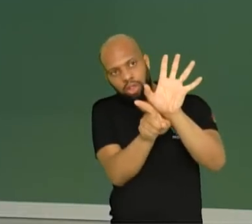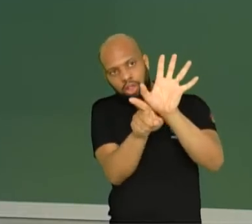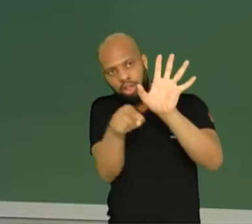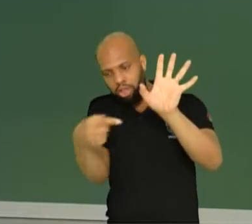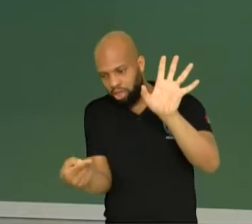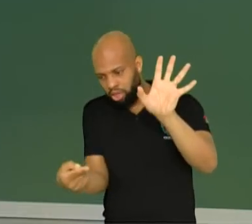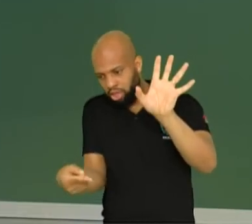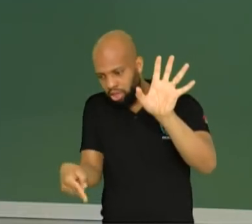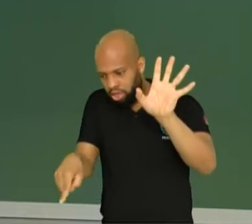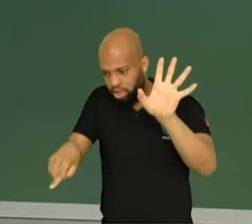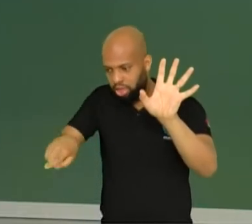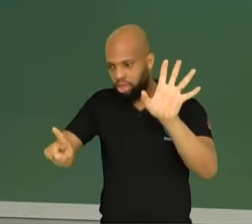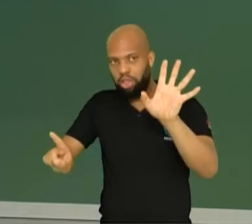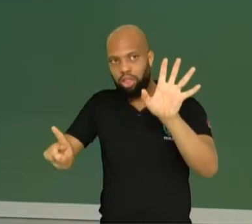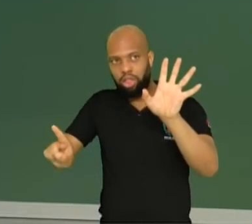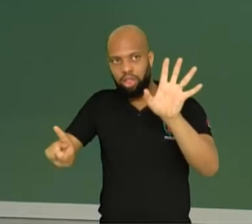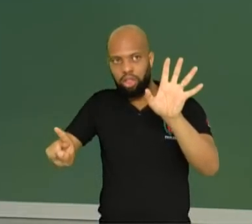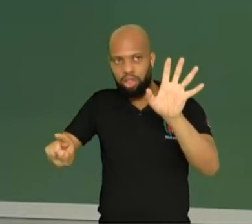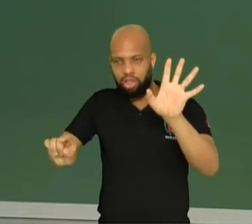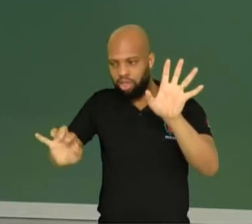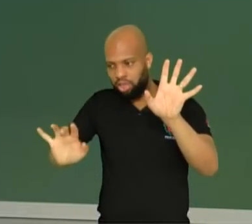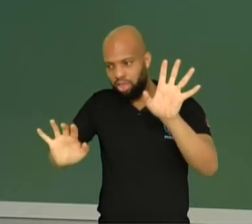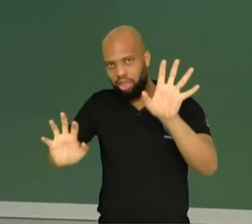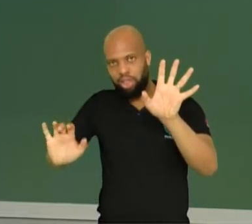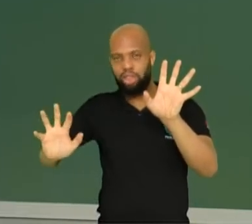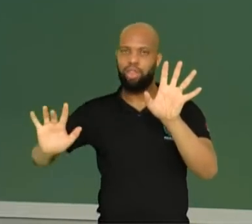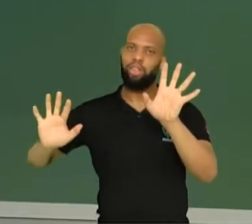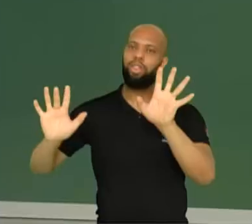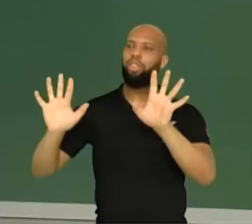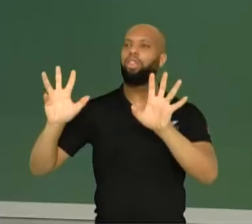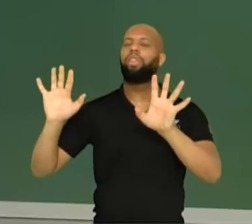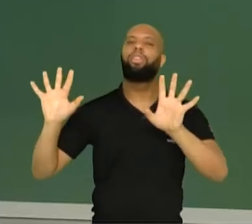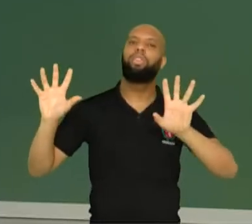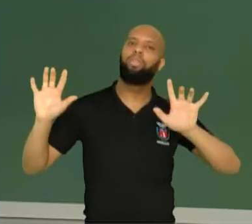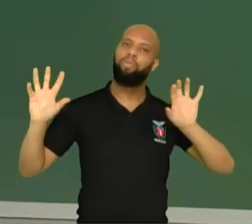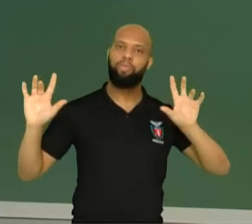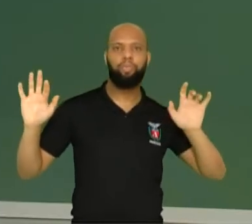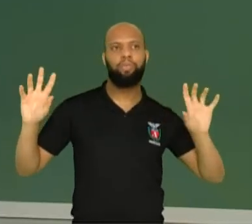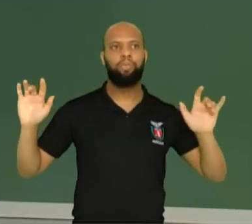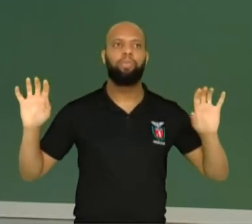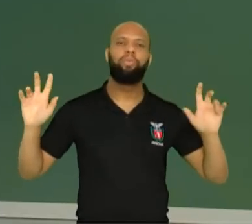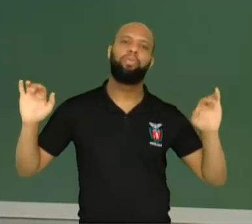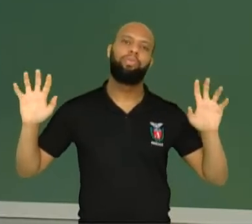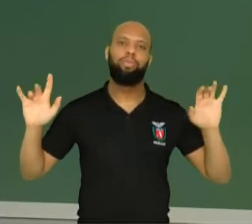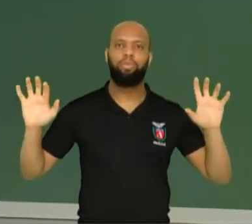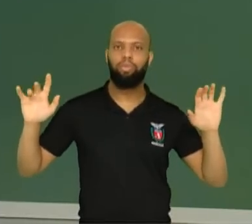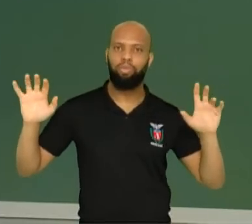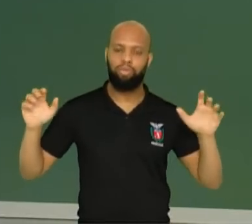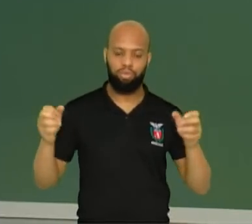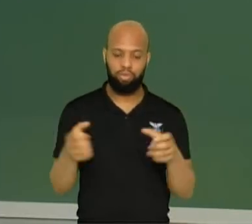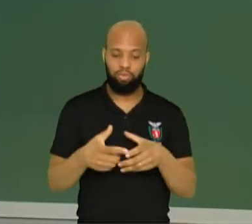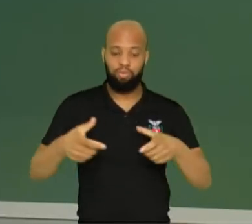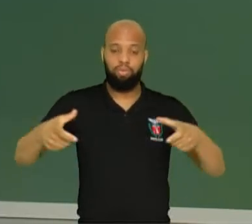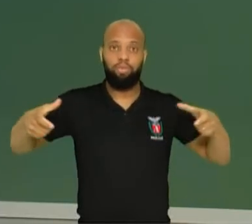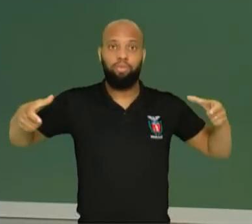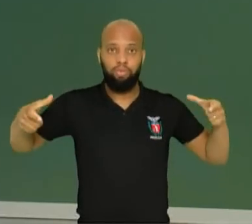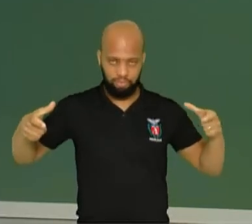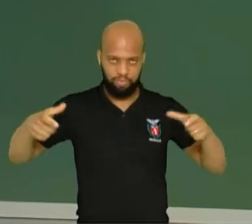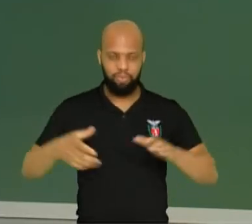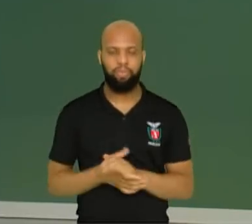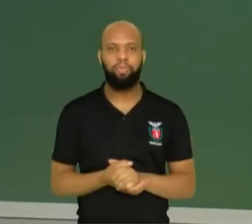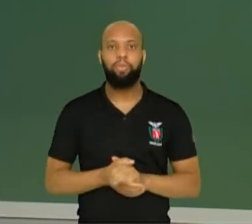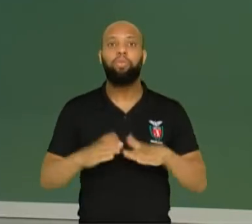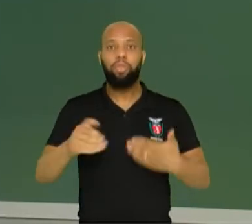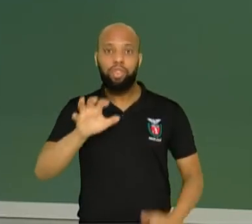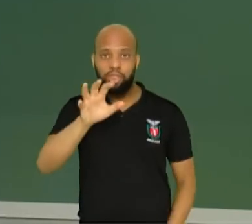ele cair, ele já vai emitir esses tentáculos para poder fazer a alimentação e poder crescer, assim como o que formou ele.